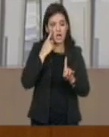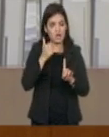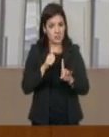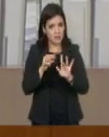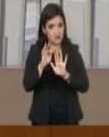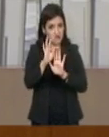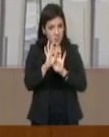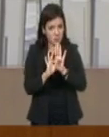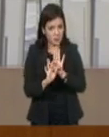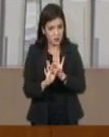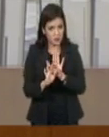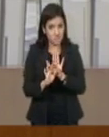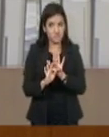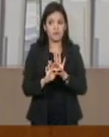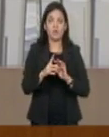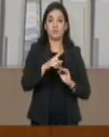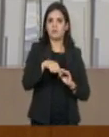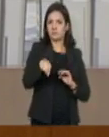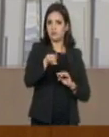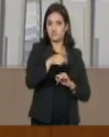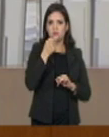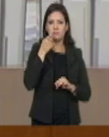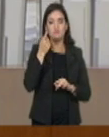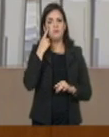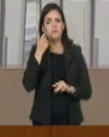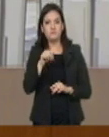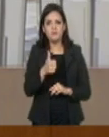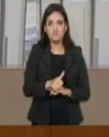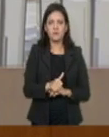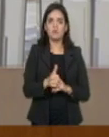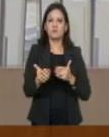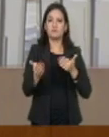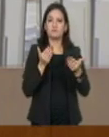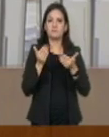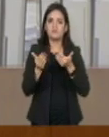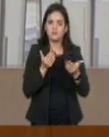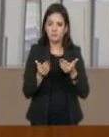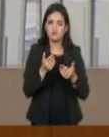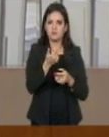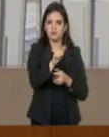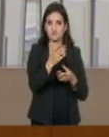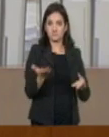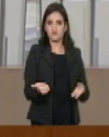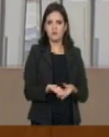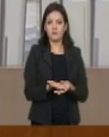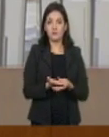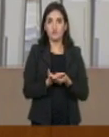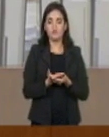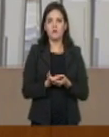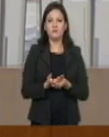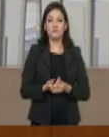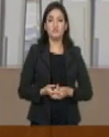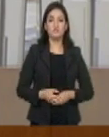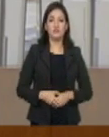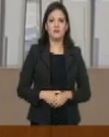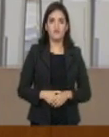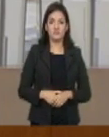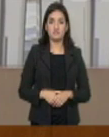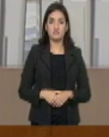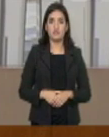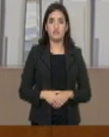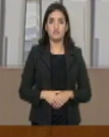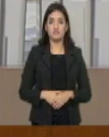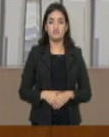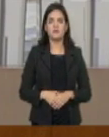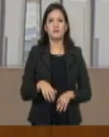todos fizeram análises teleológicas e análises factuais, eu também me sinto na